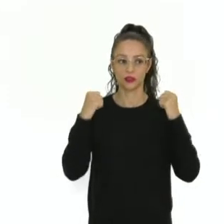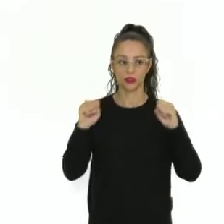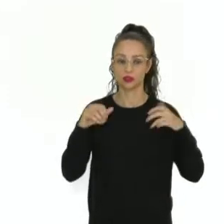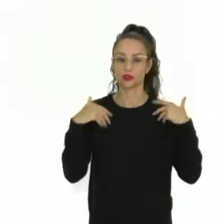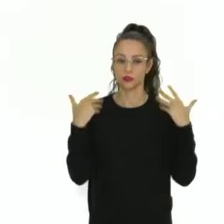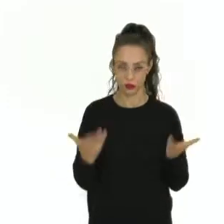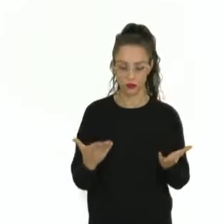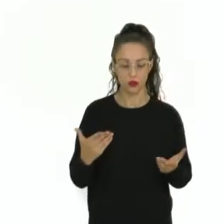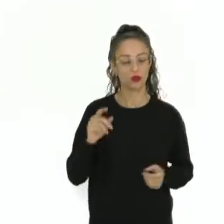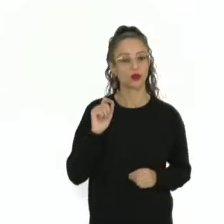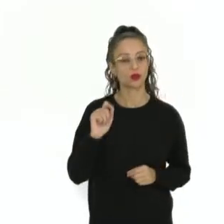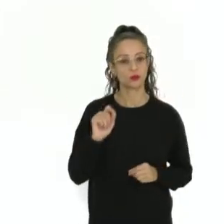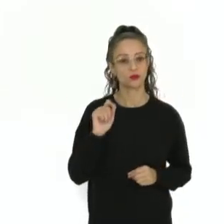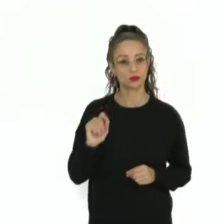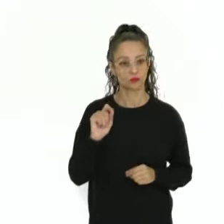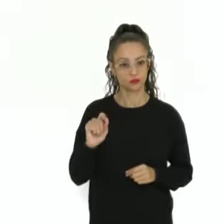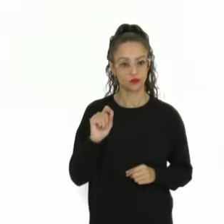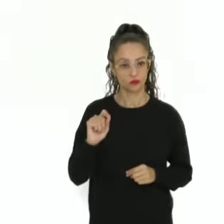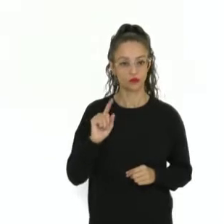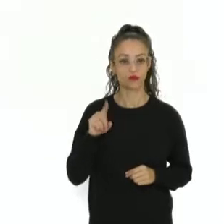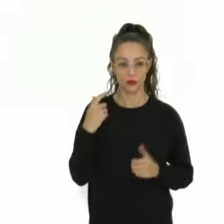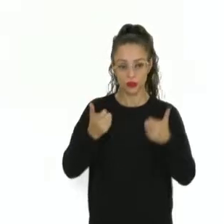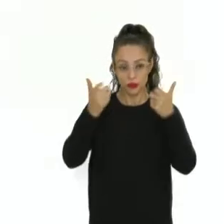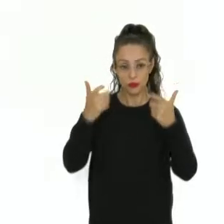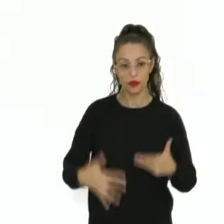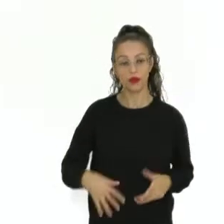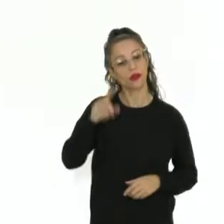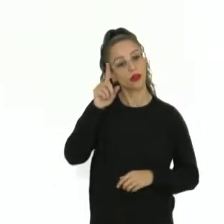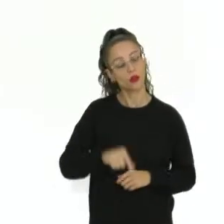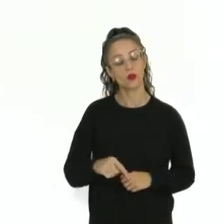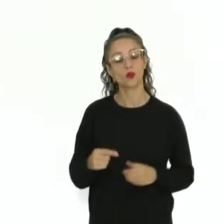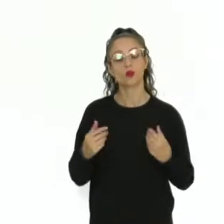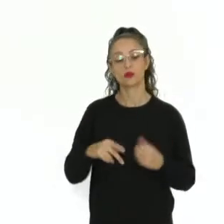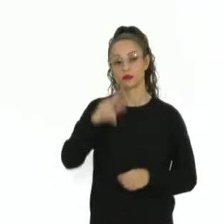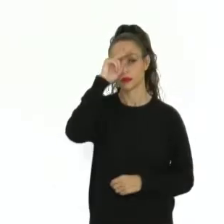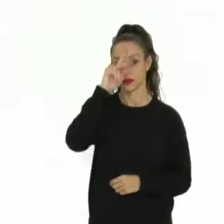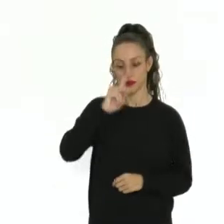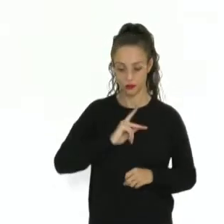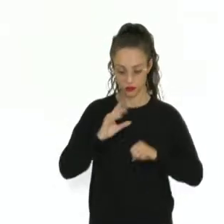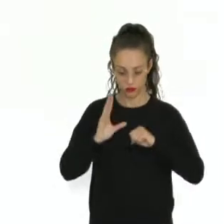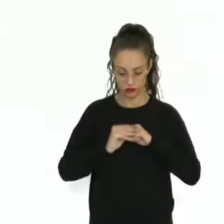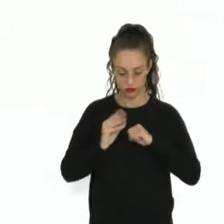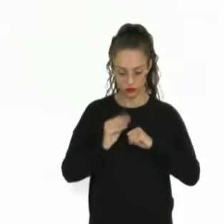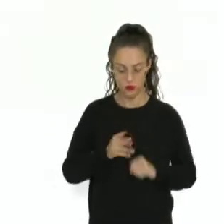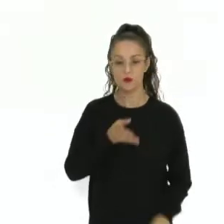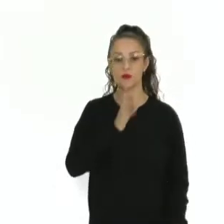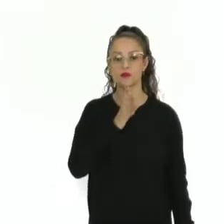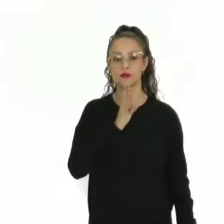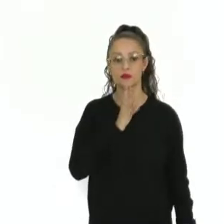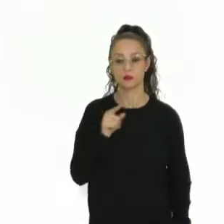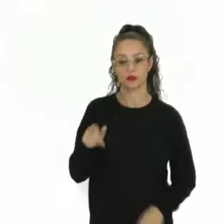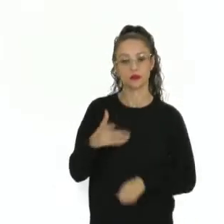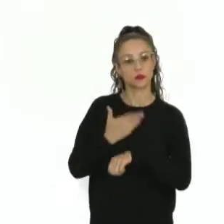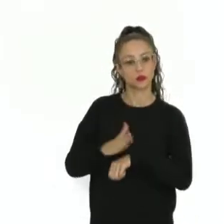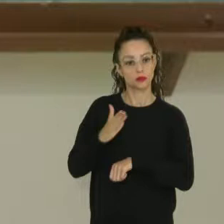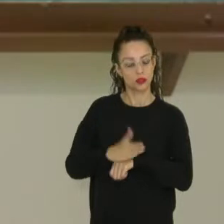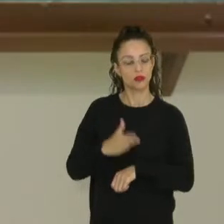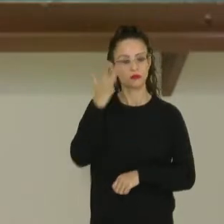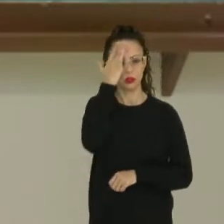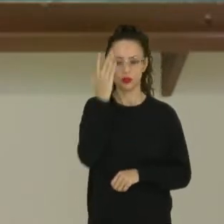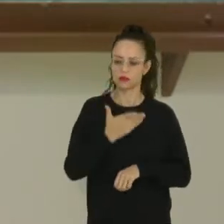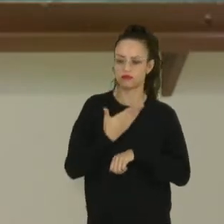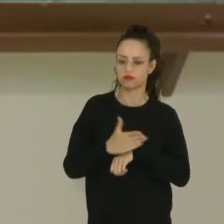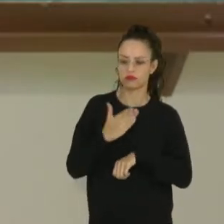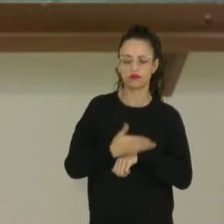então, como nós estamos falando, ela traz um autoconhecimento para o praticante. Então, o praticante ele